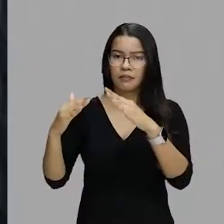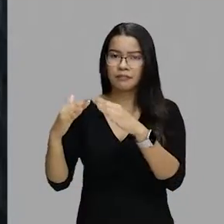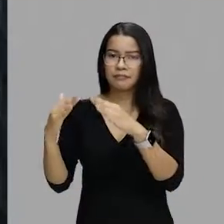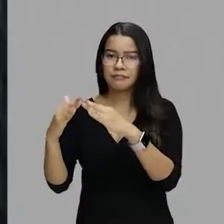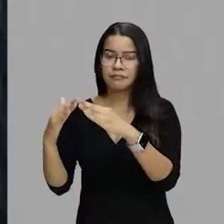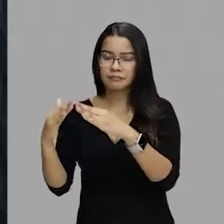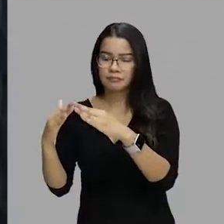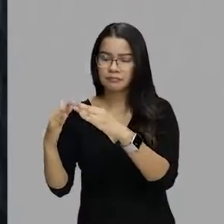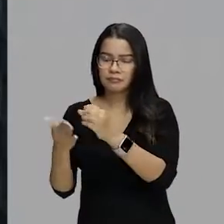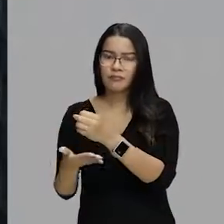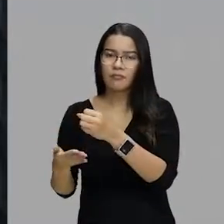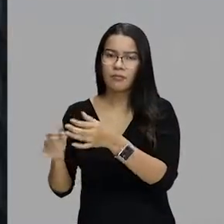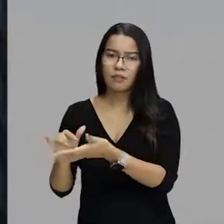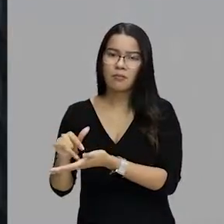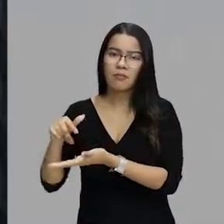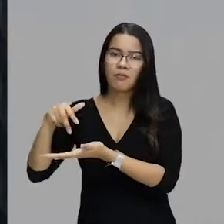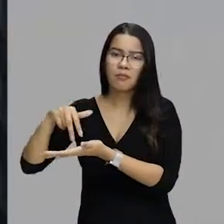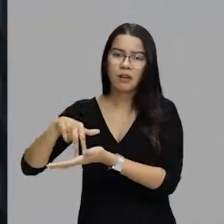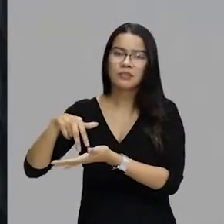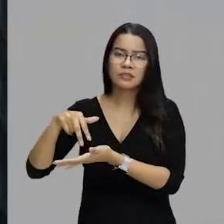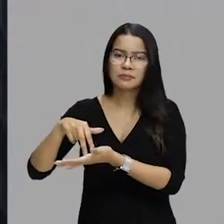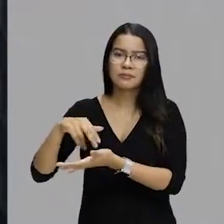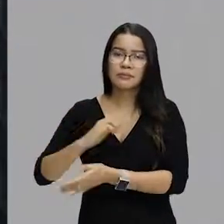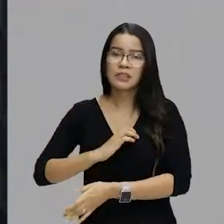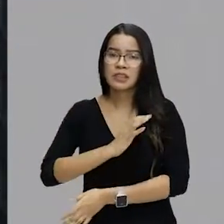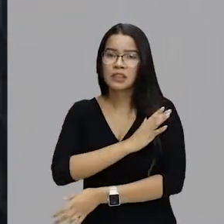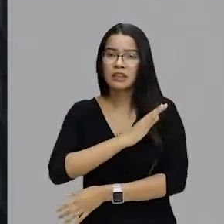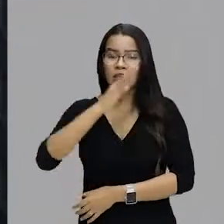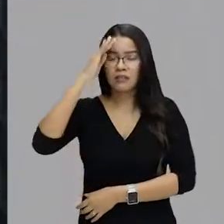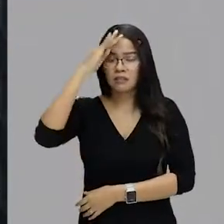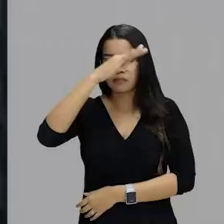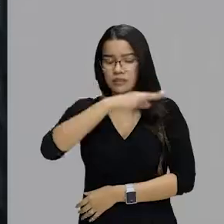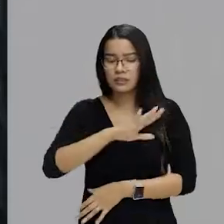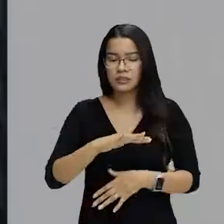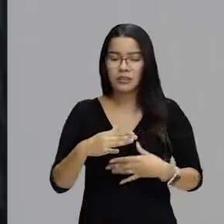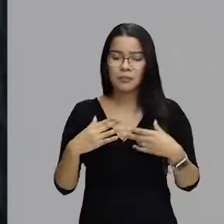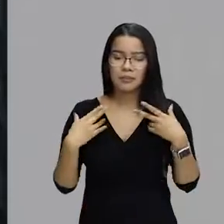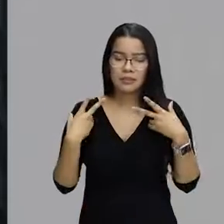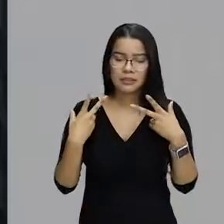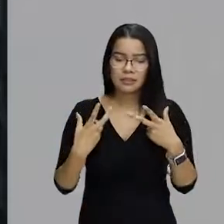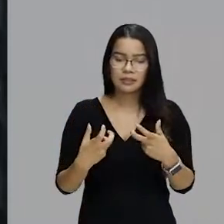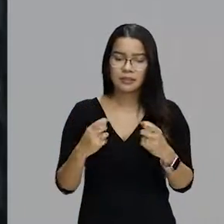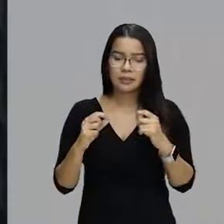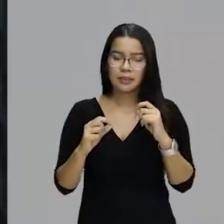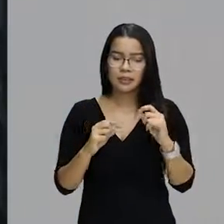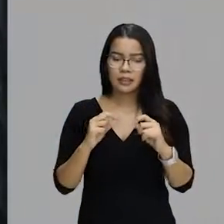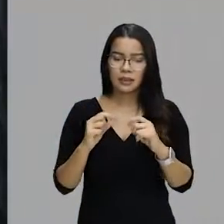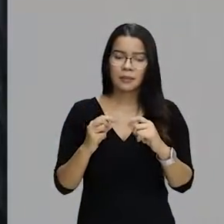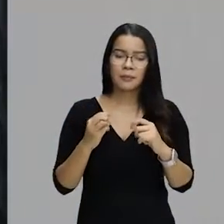de Guantánamo. Então, observe que a emenda Platt, ela transforma, como